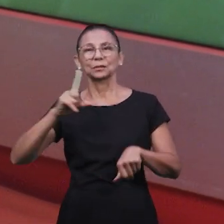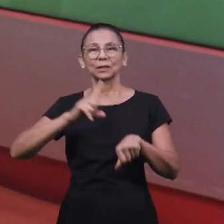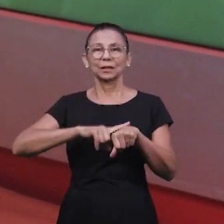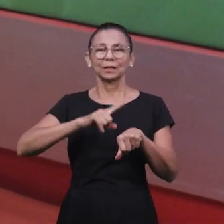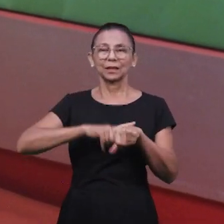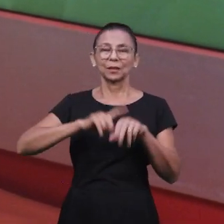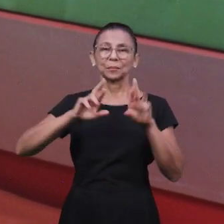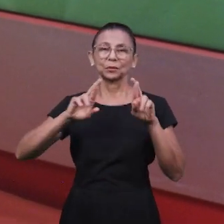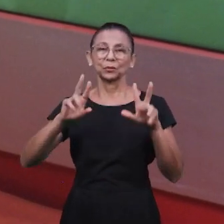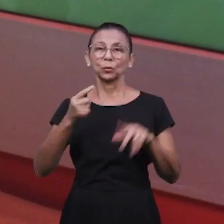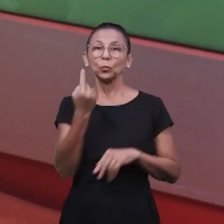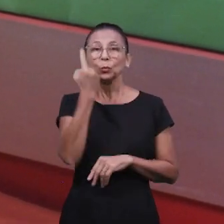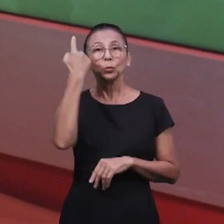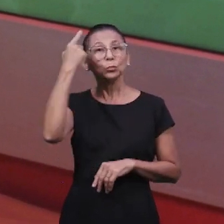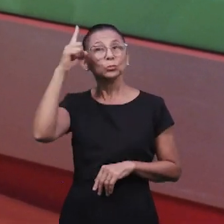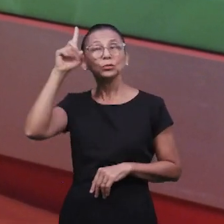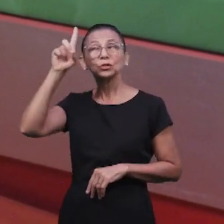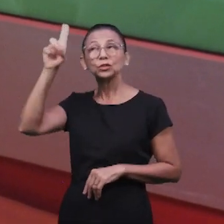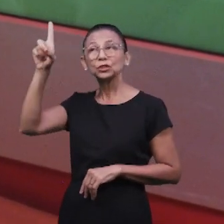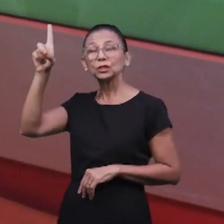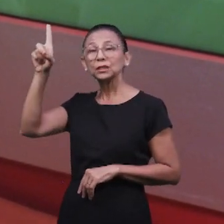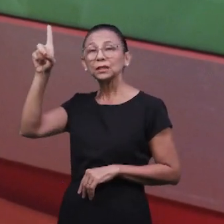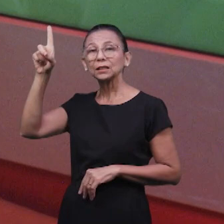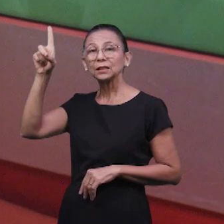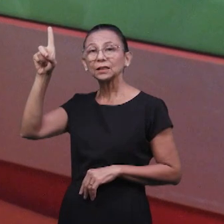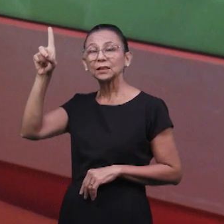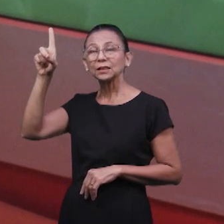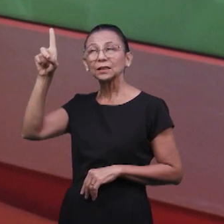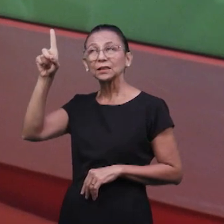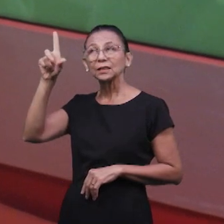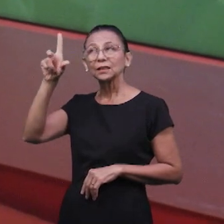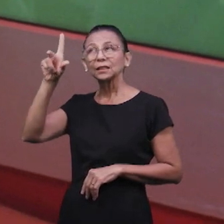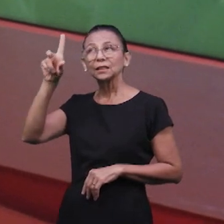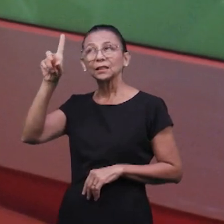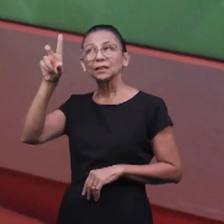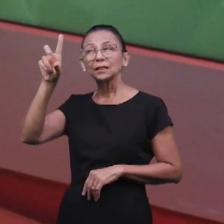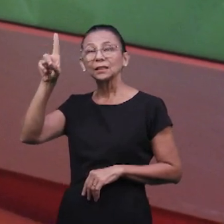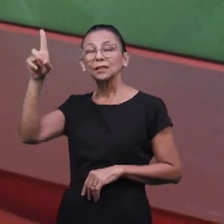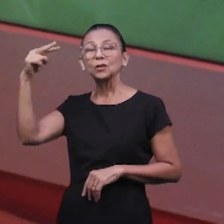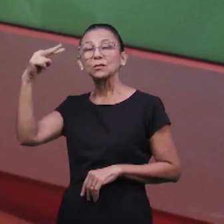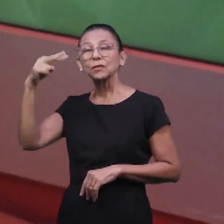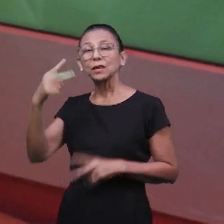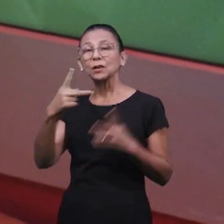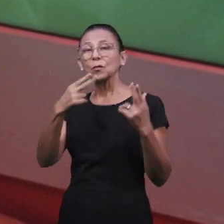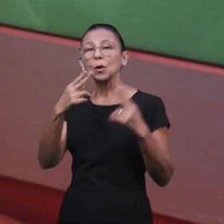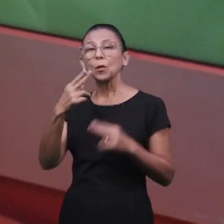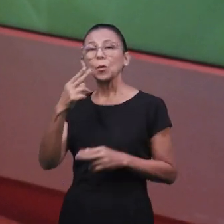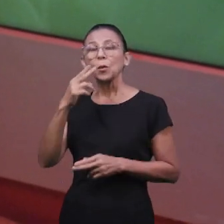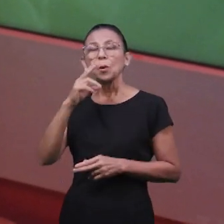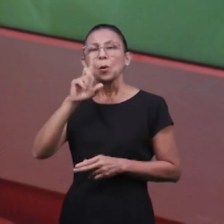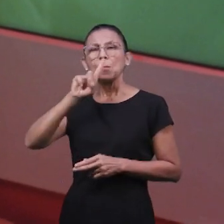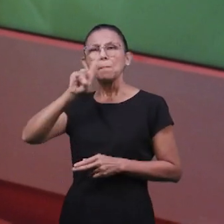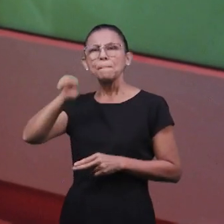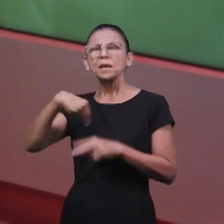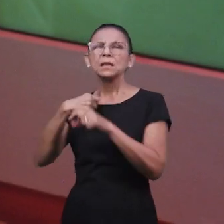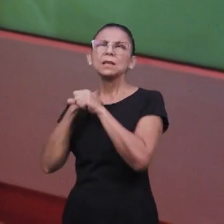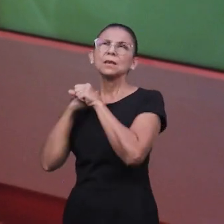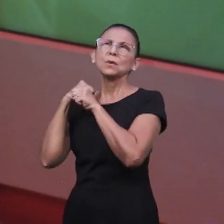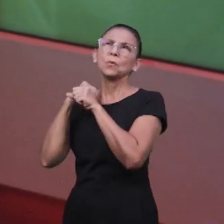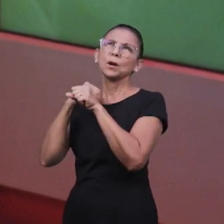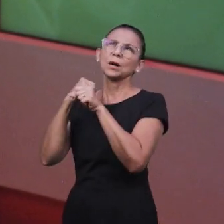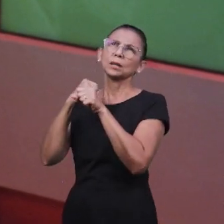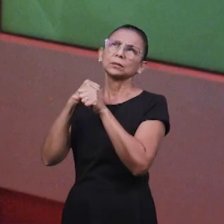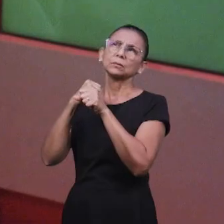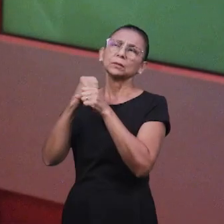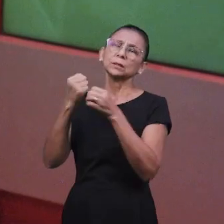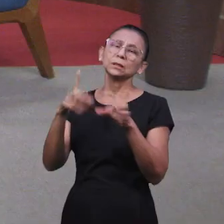contamos. A própria palavra diz: um dia para o Senhor é como 1000 anos, e 1000 anos como um dia. Então,